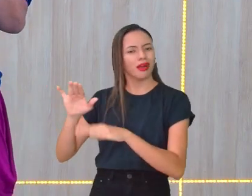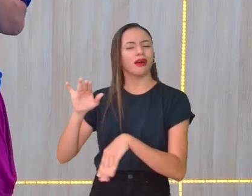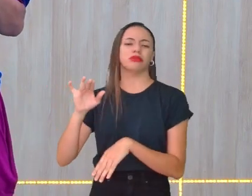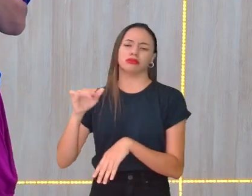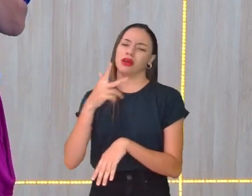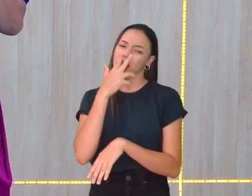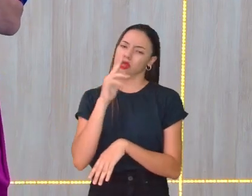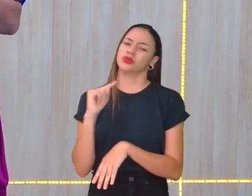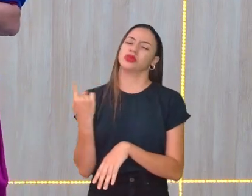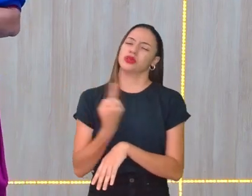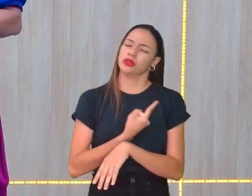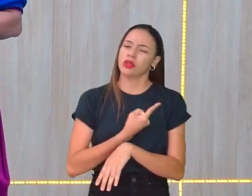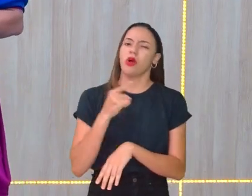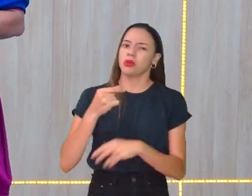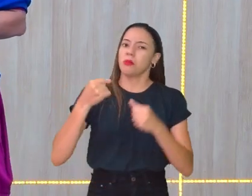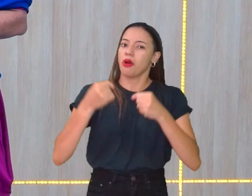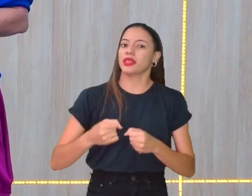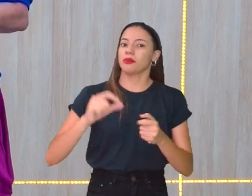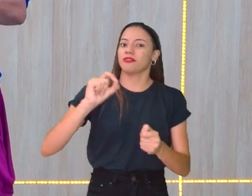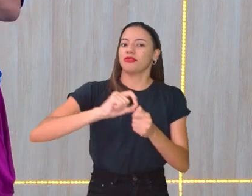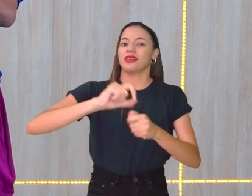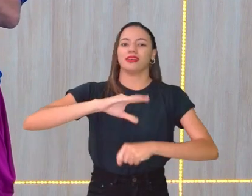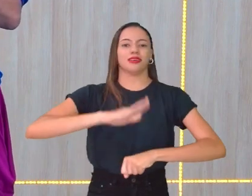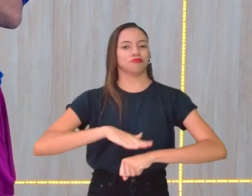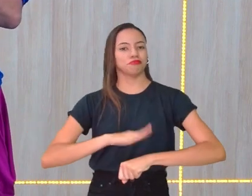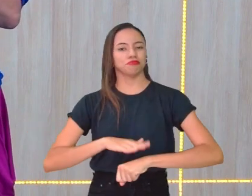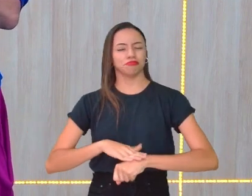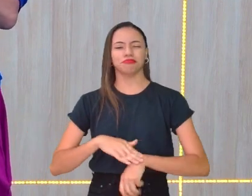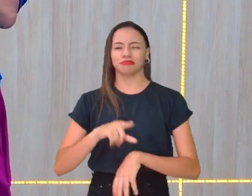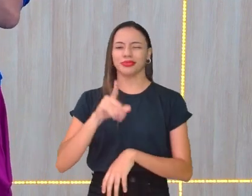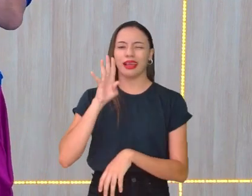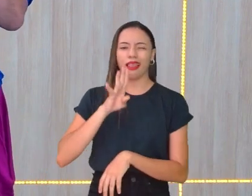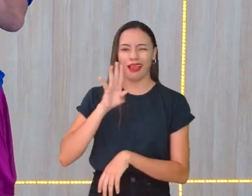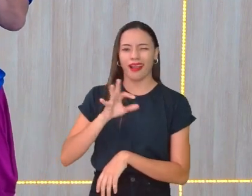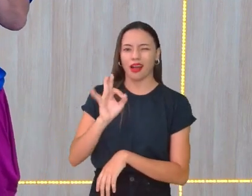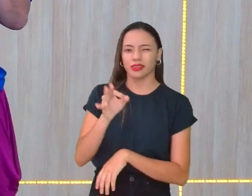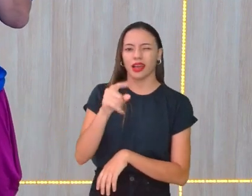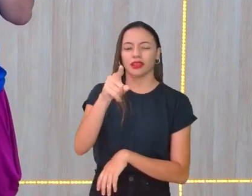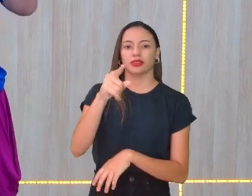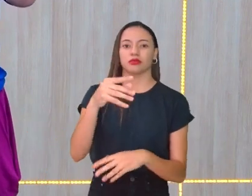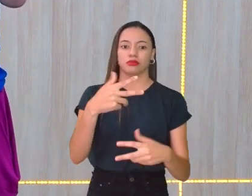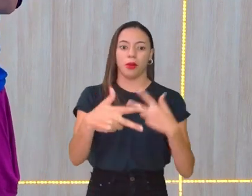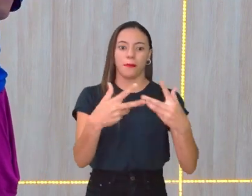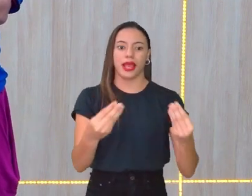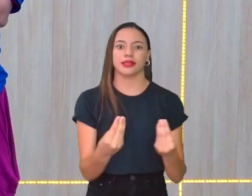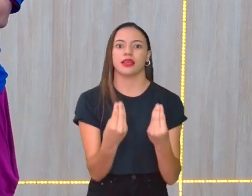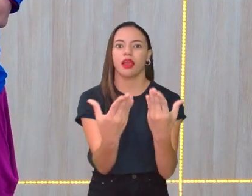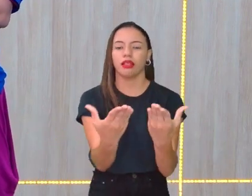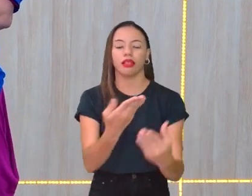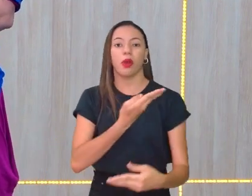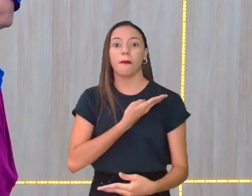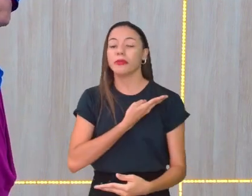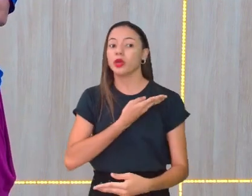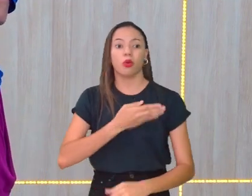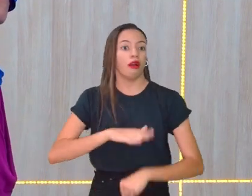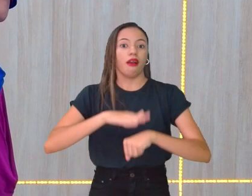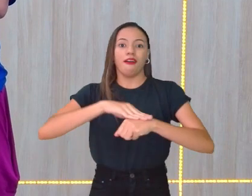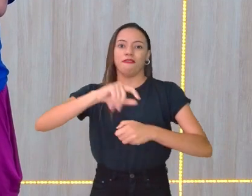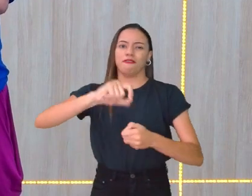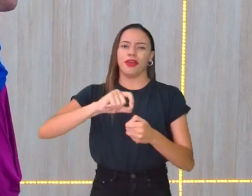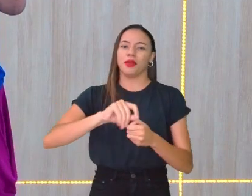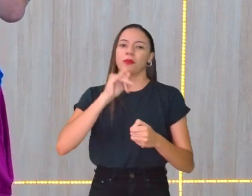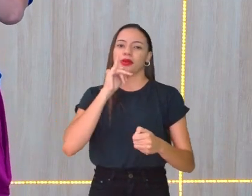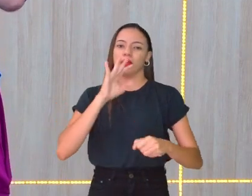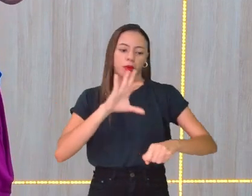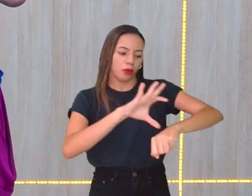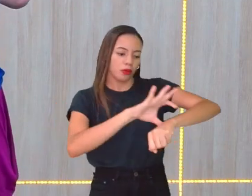gente pode fazer coisas. Não é muito legal você receber um presente de um amigo que fez uma